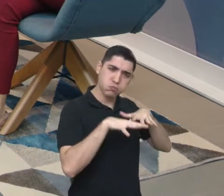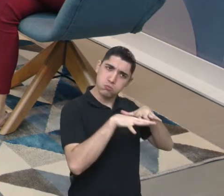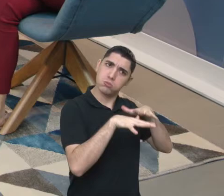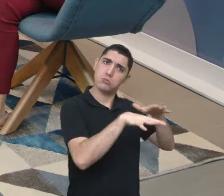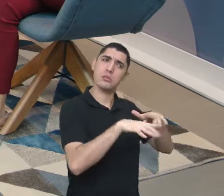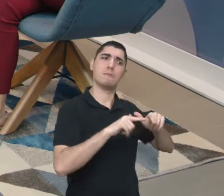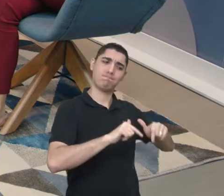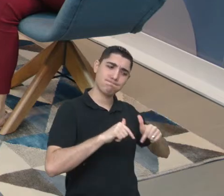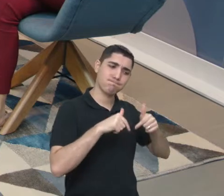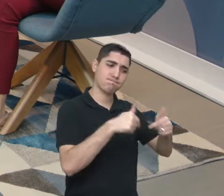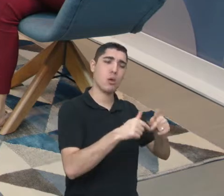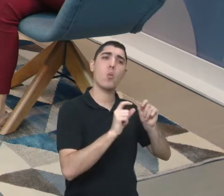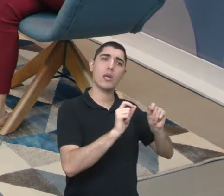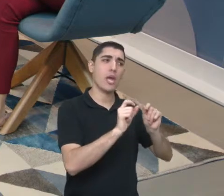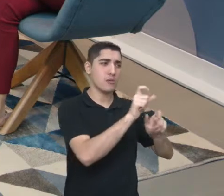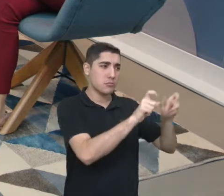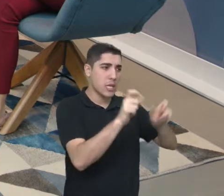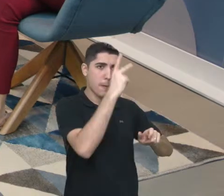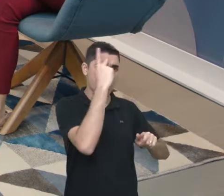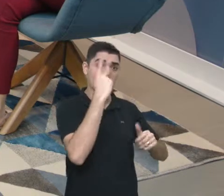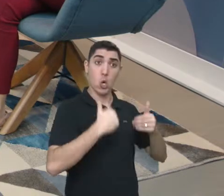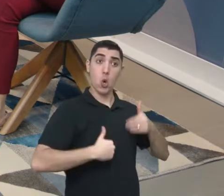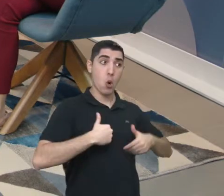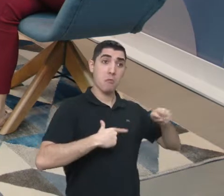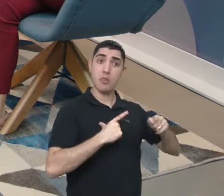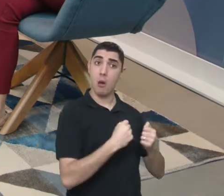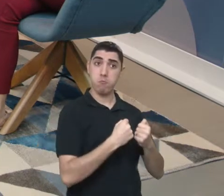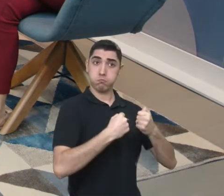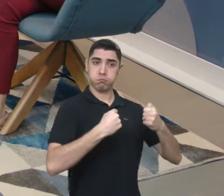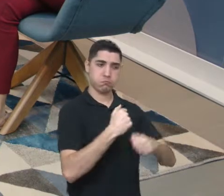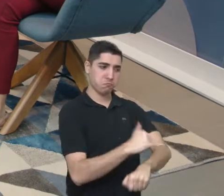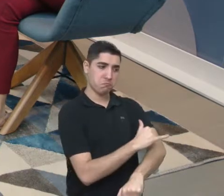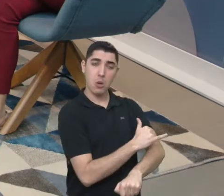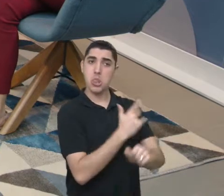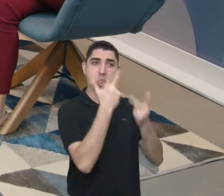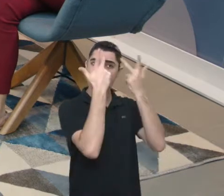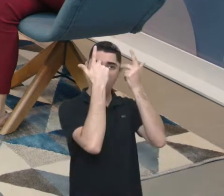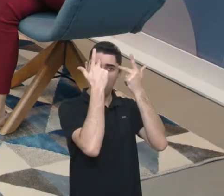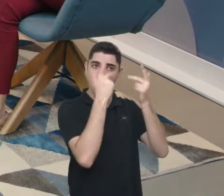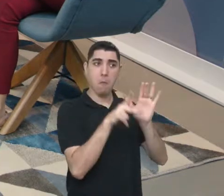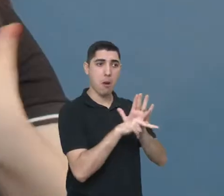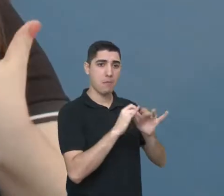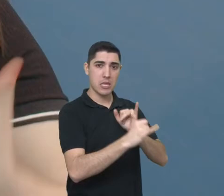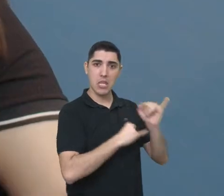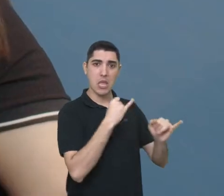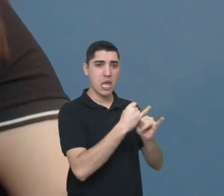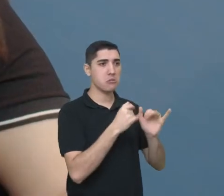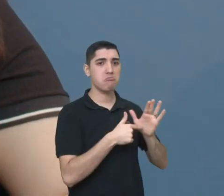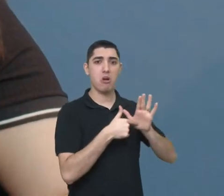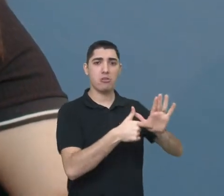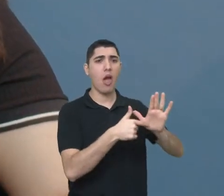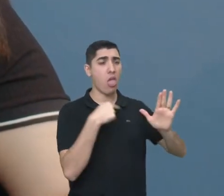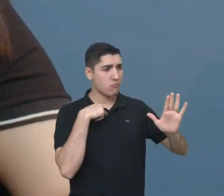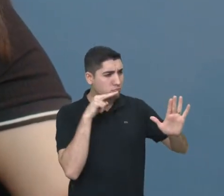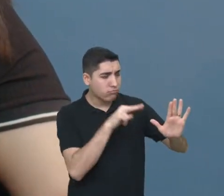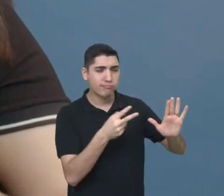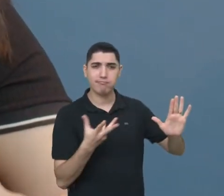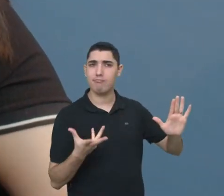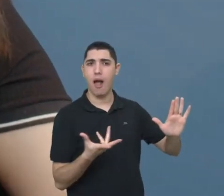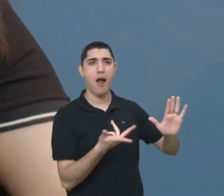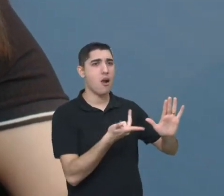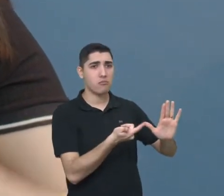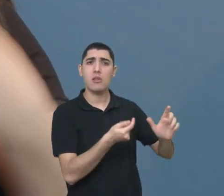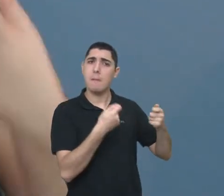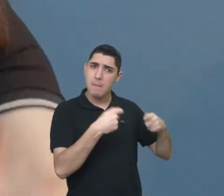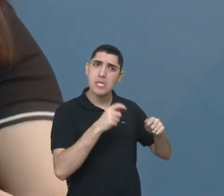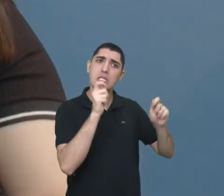né? Pessoas que estão mostrando seus corpos gordos na internet, na mídia, e eu acho isso incrível. Eu acho que a gente